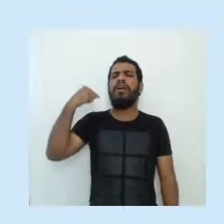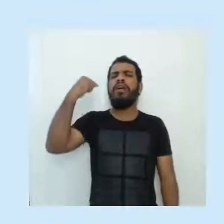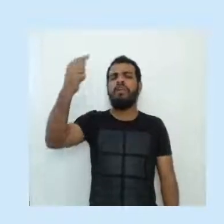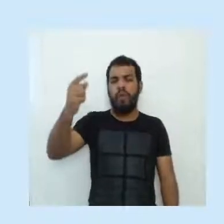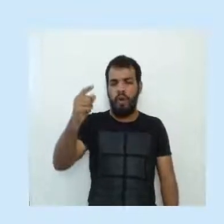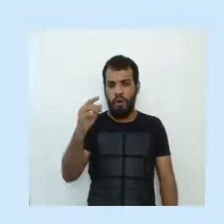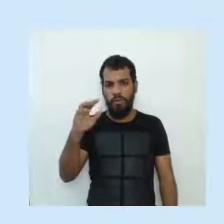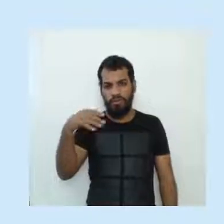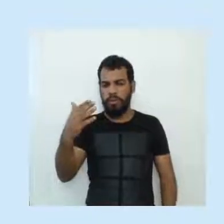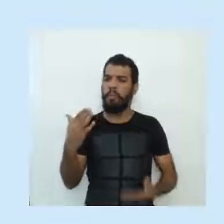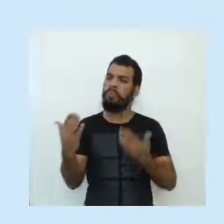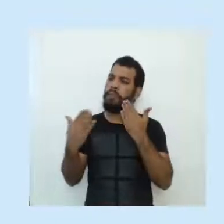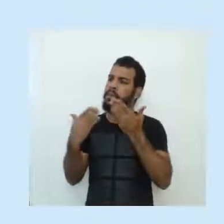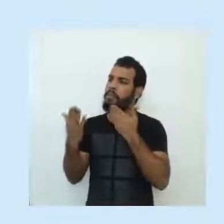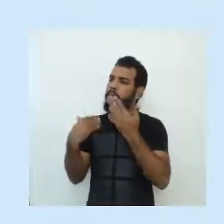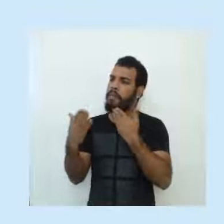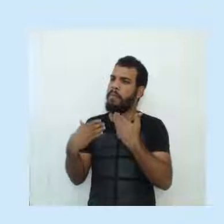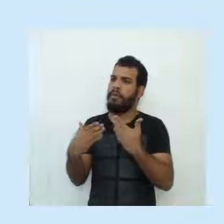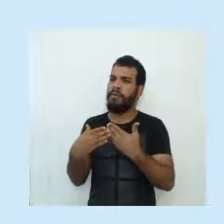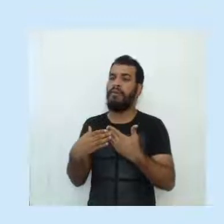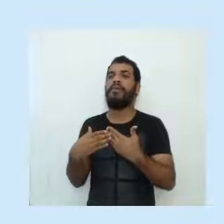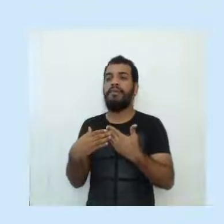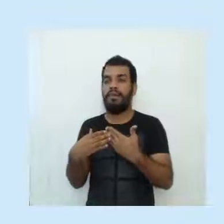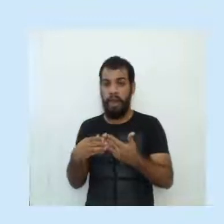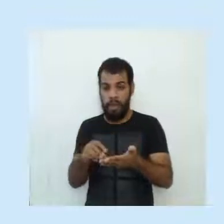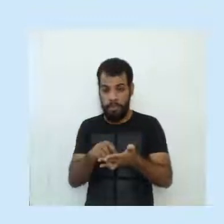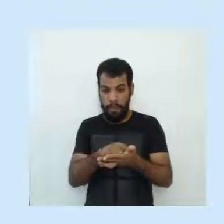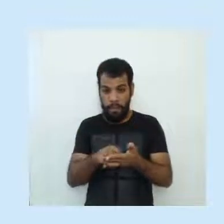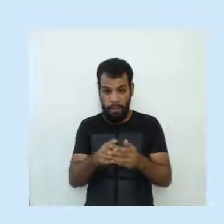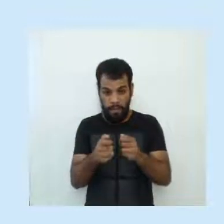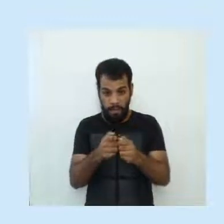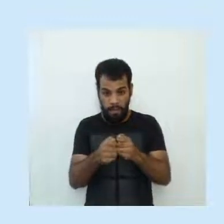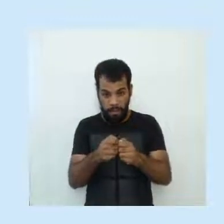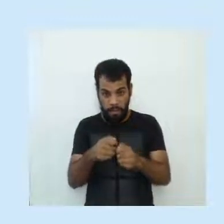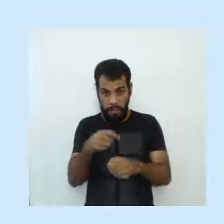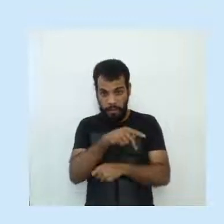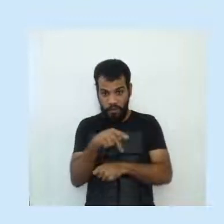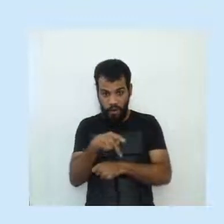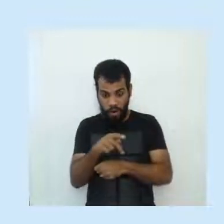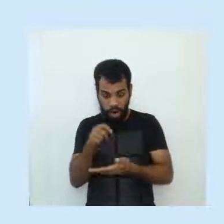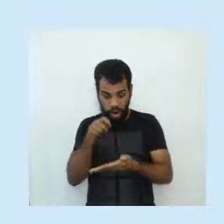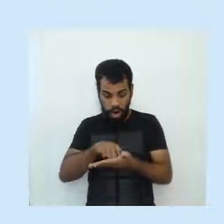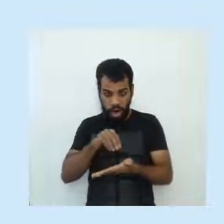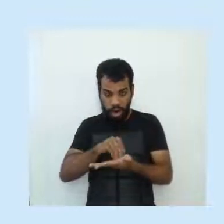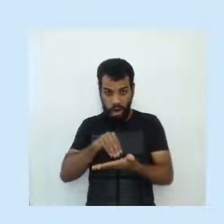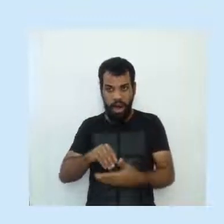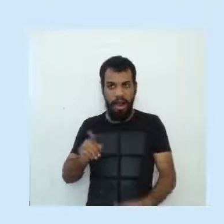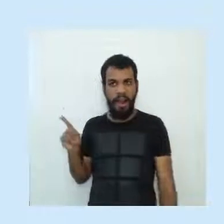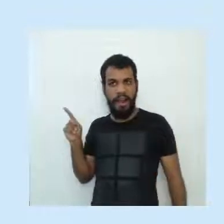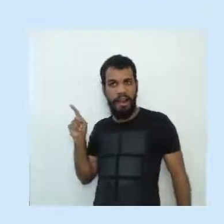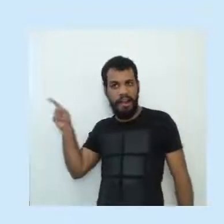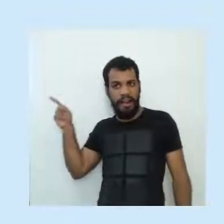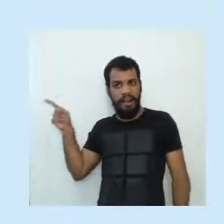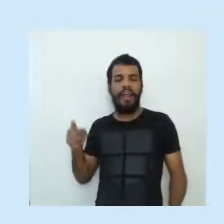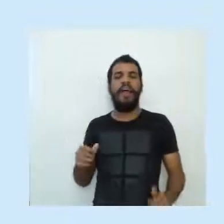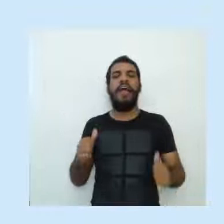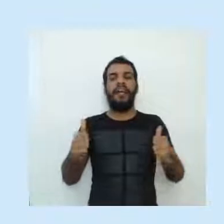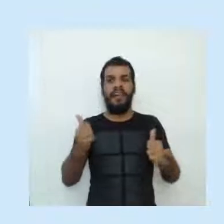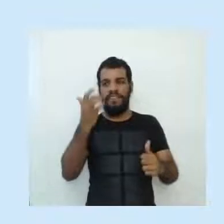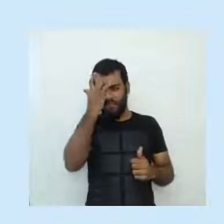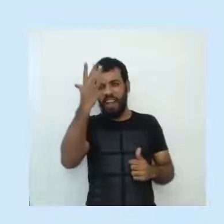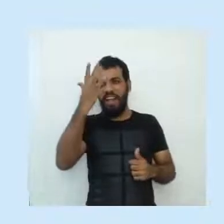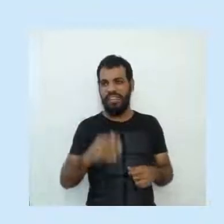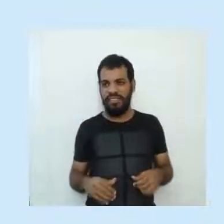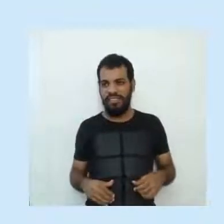numa conversa informal ou na escrita de uma produção textual para o professor ou para a professora em sala de aula, você utilizar o